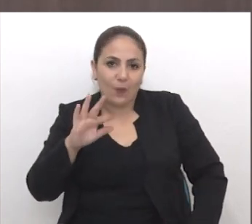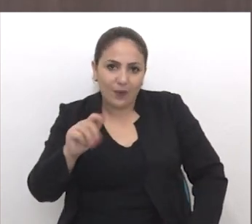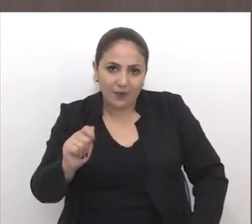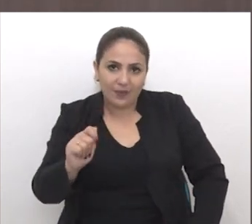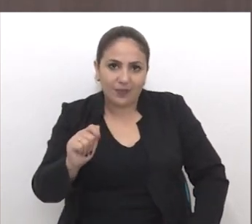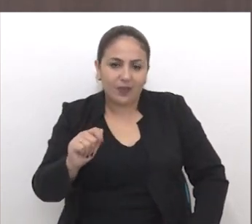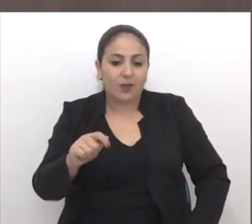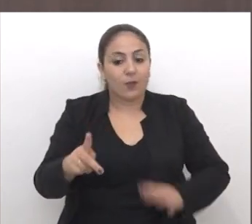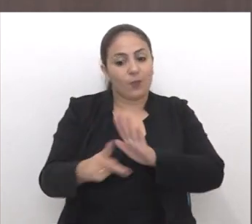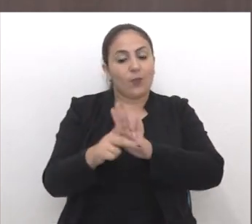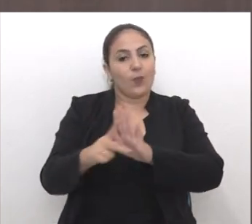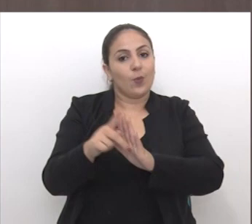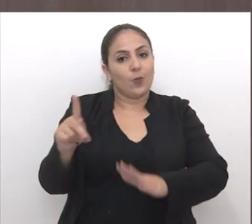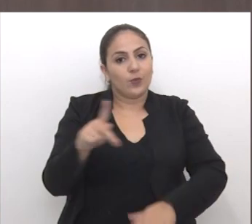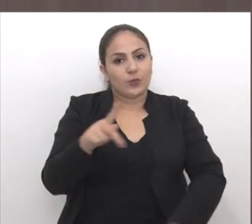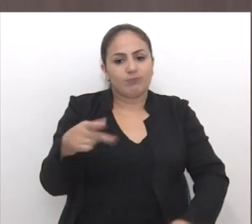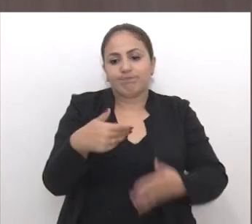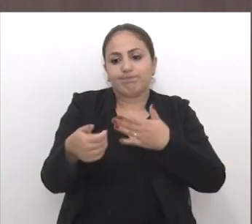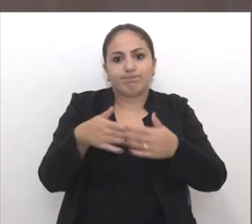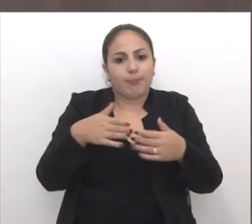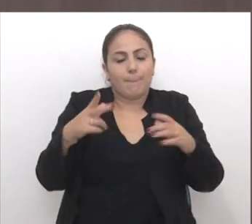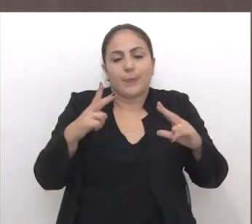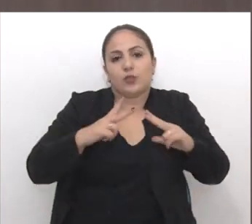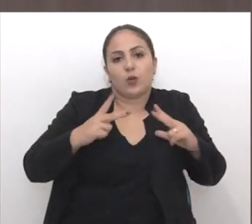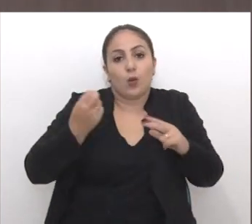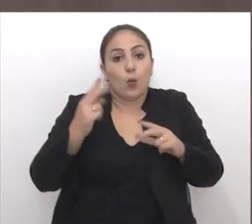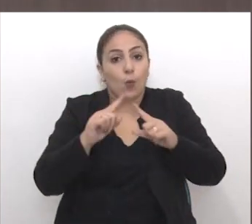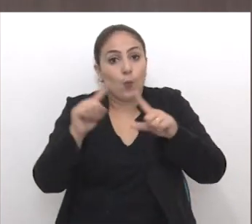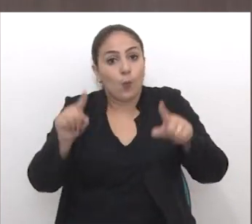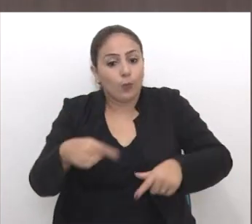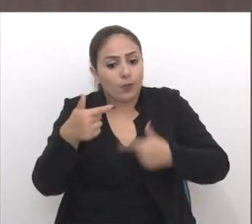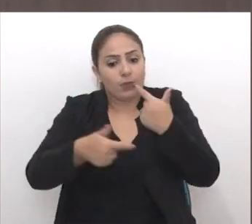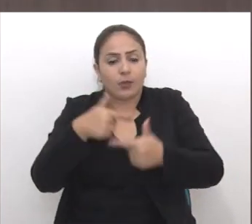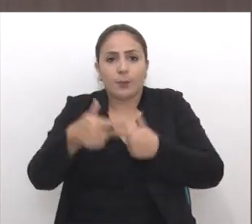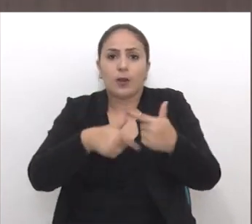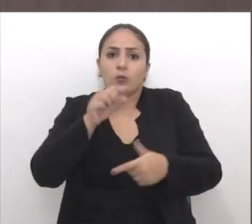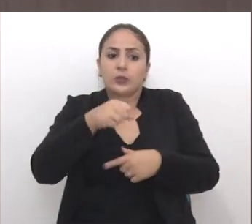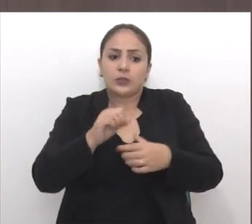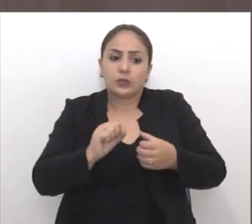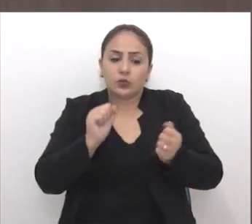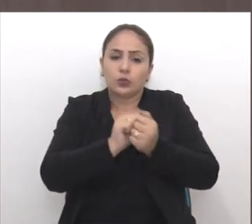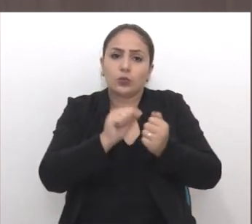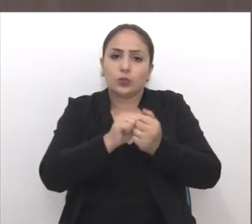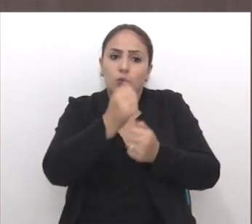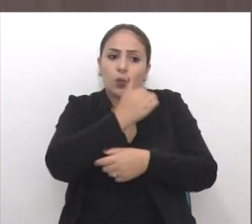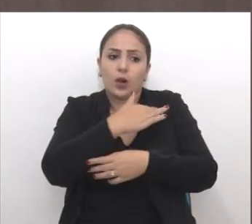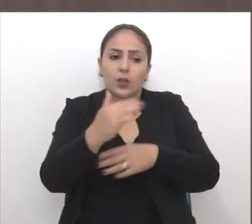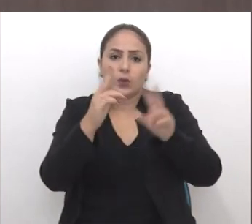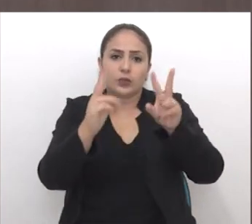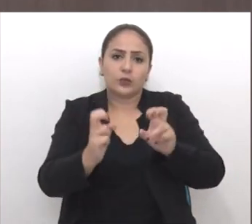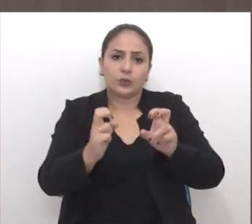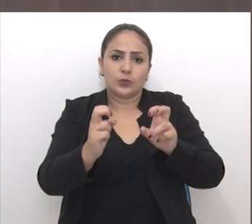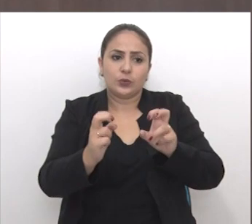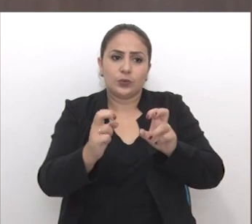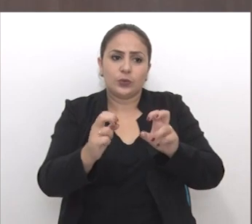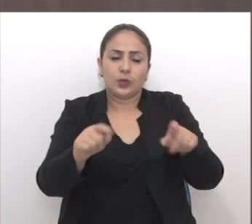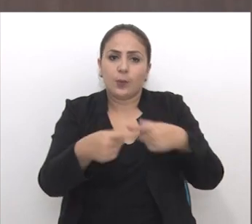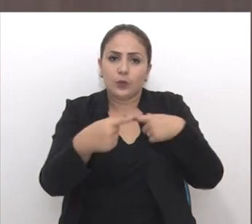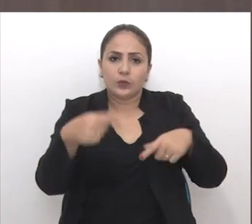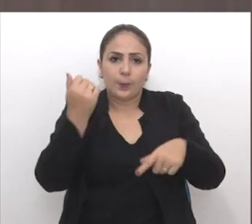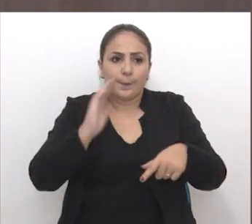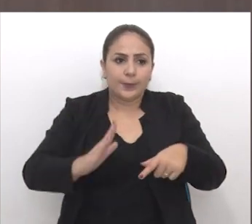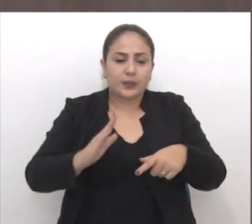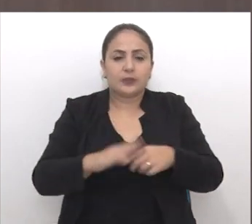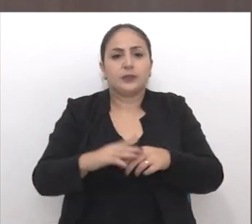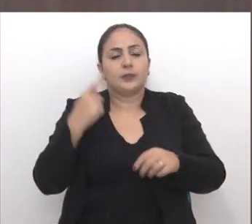que os próprios professores, independente, particulares ou públicos, trabalham sim com os alunos essa questão do hino nacional